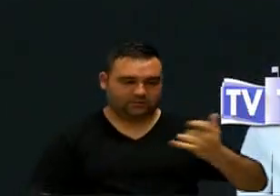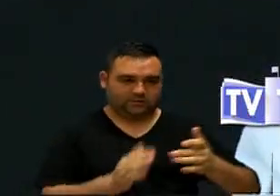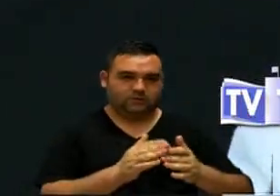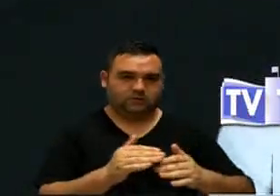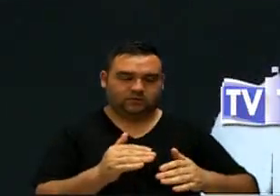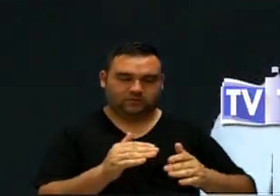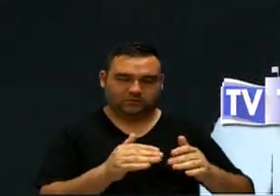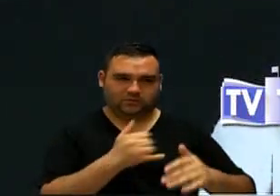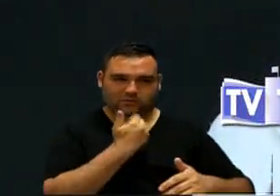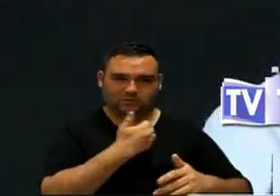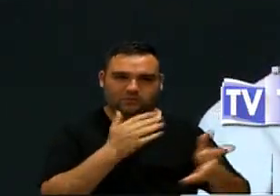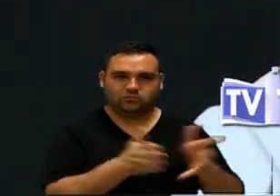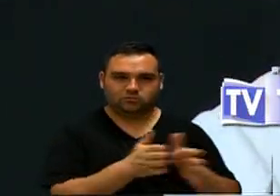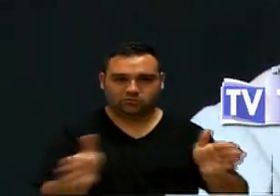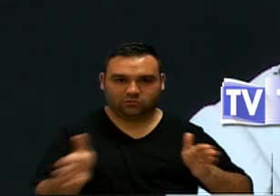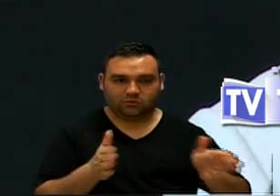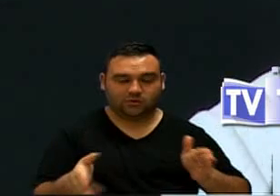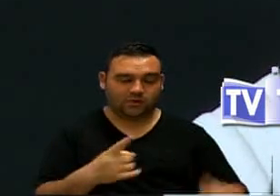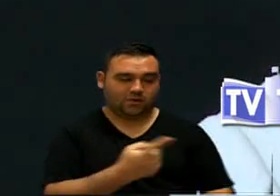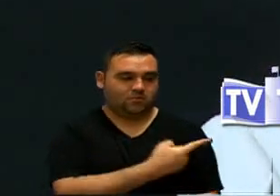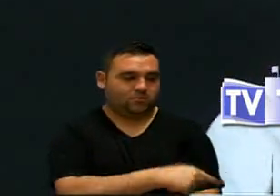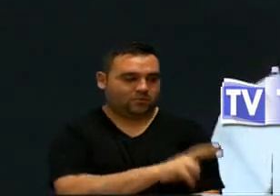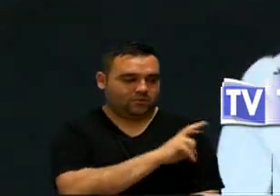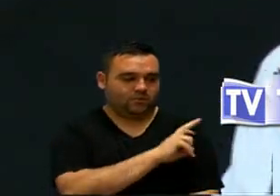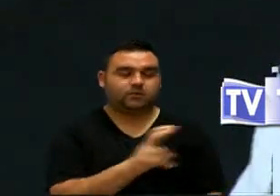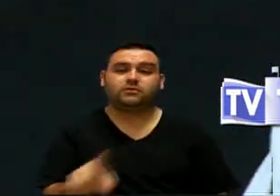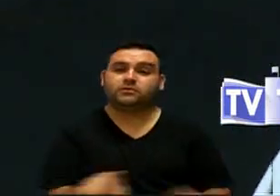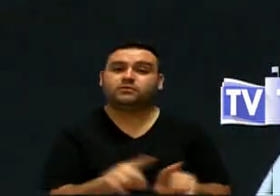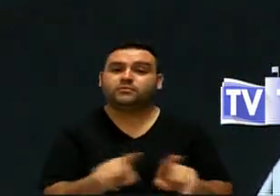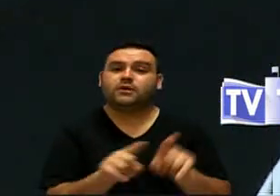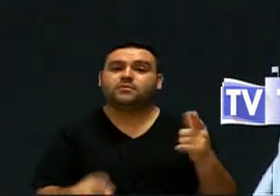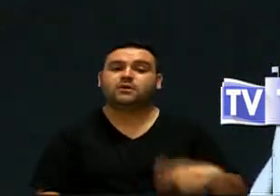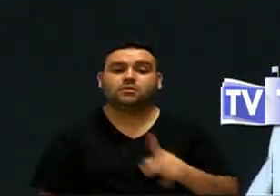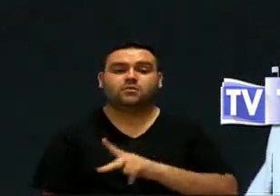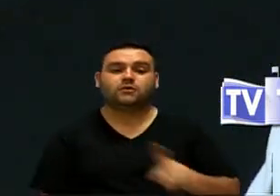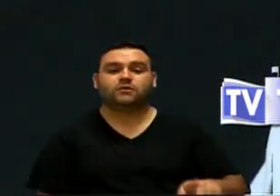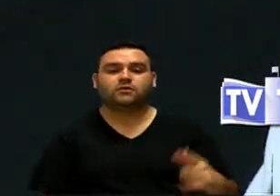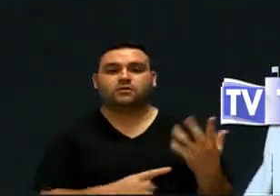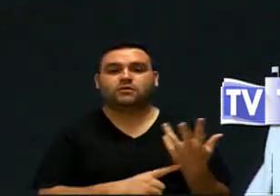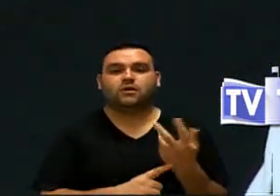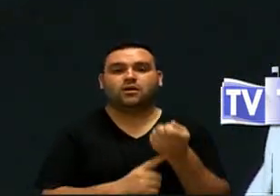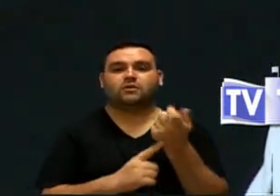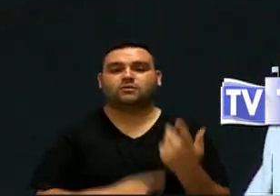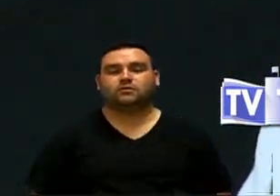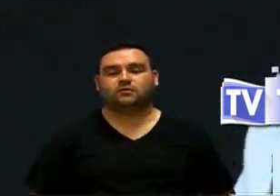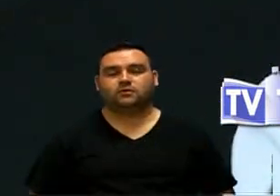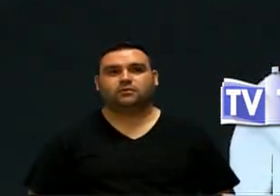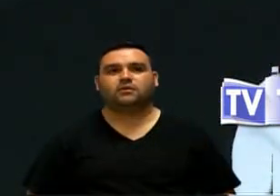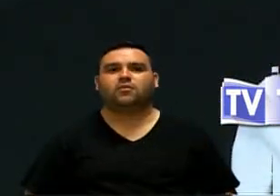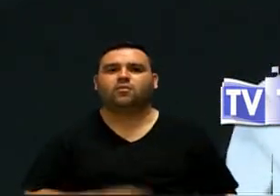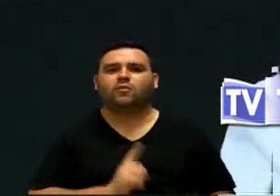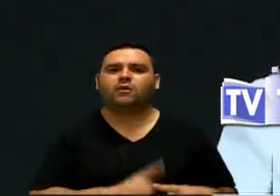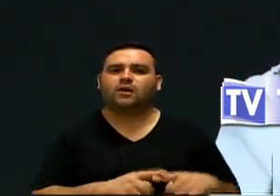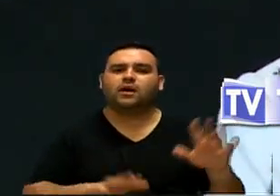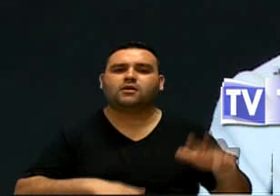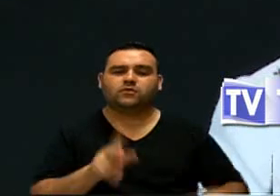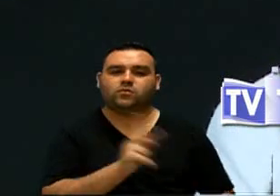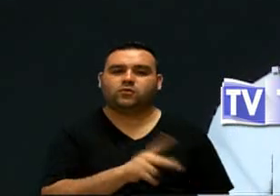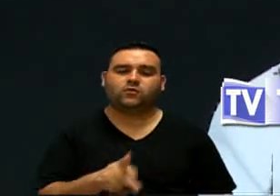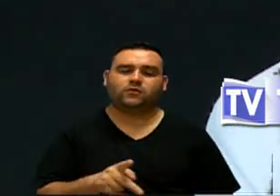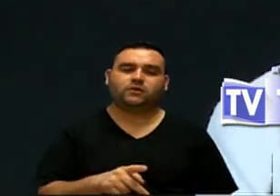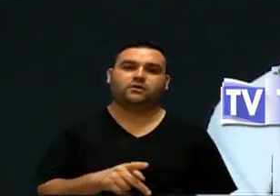idade, do primeiro ao quinto ano, e também o professor de artes. E que muitas vezes o